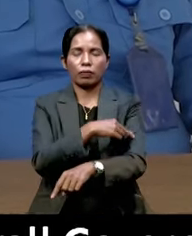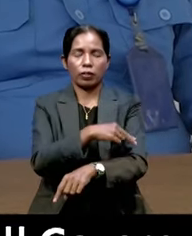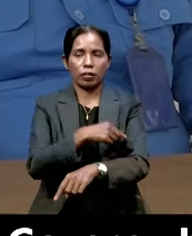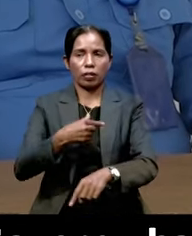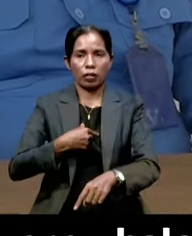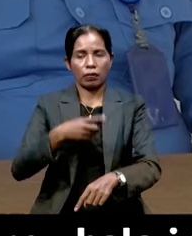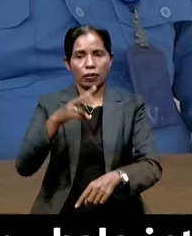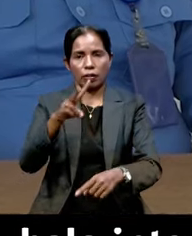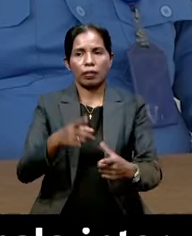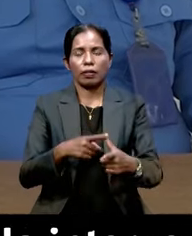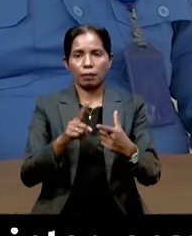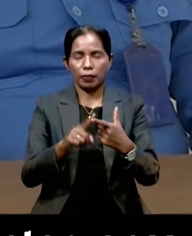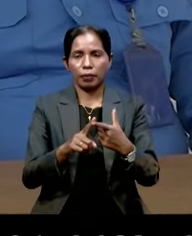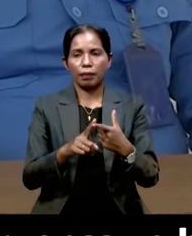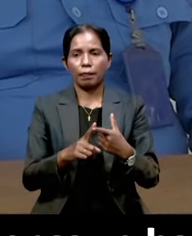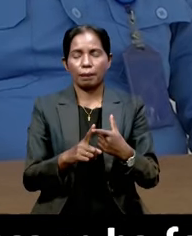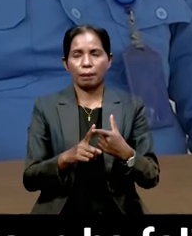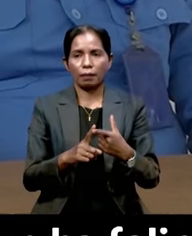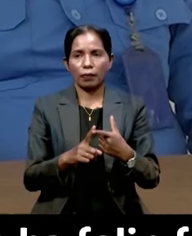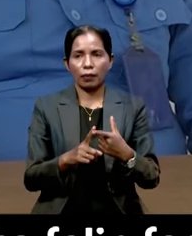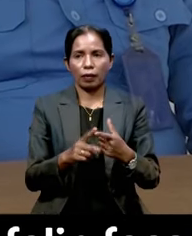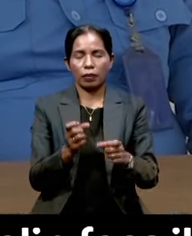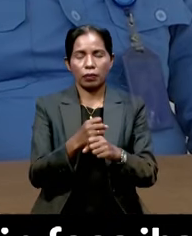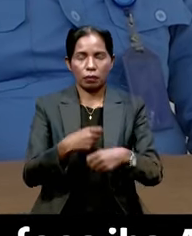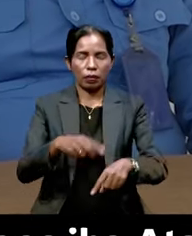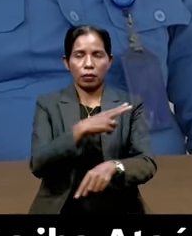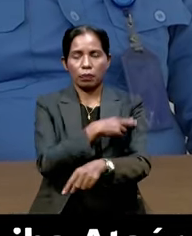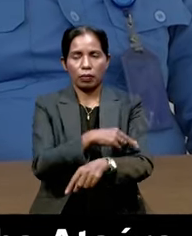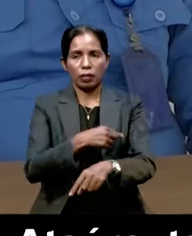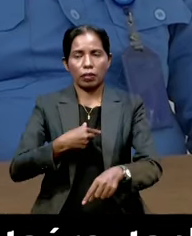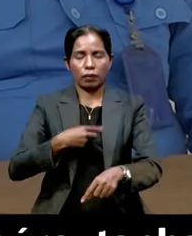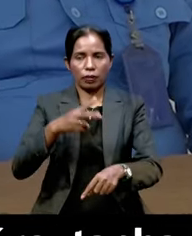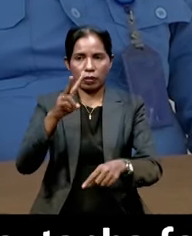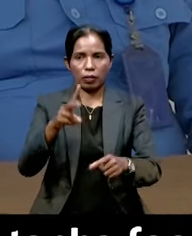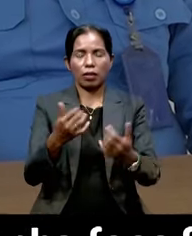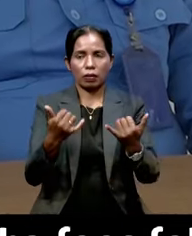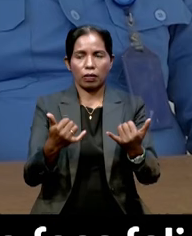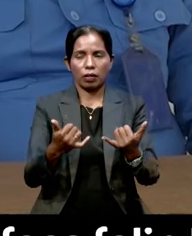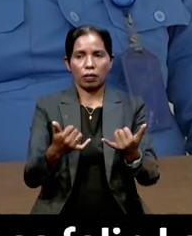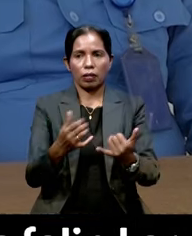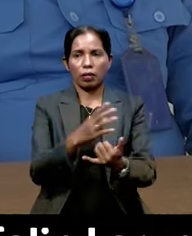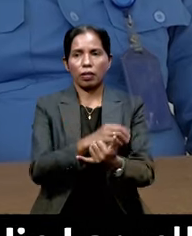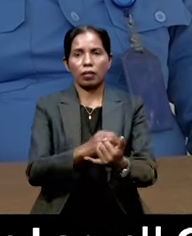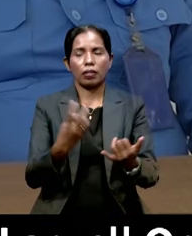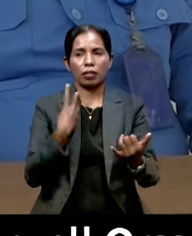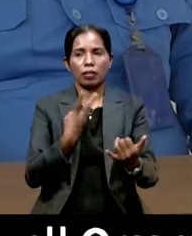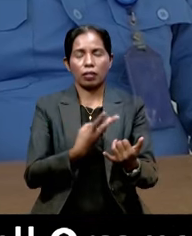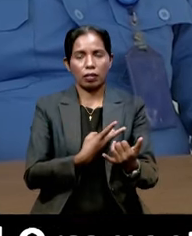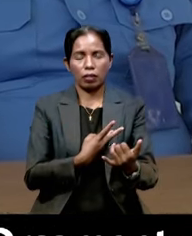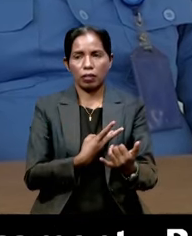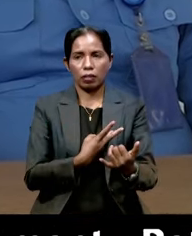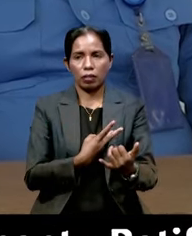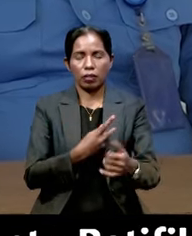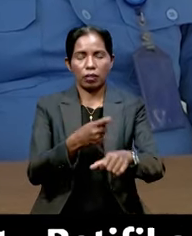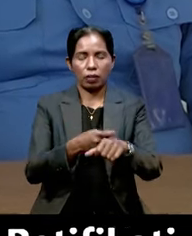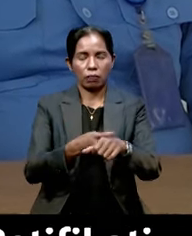Valadares. E huri halo tratamento ia hospital Guido Valadares. E agora rau ita ia momento